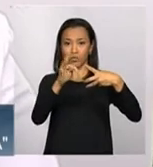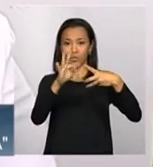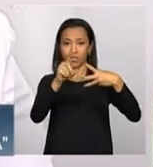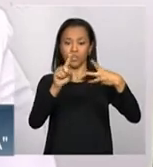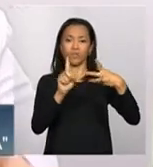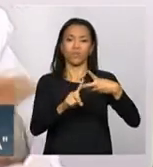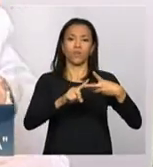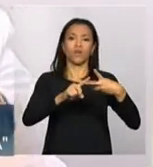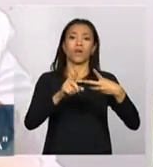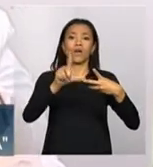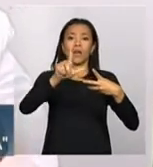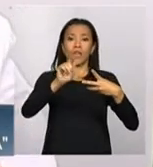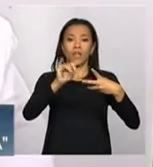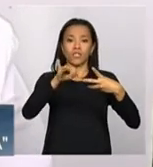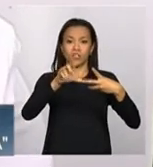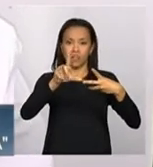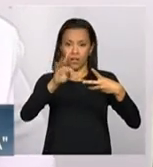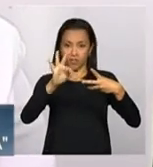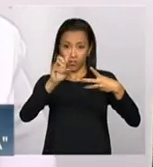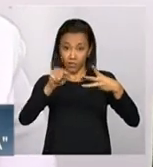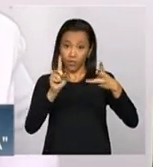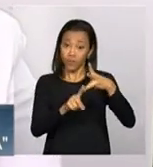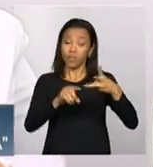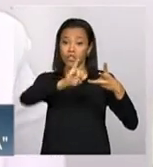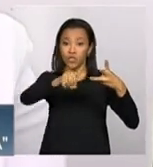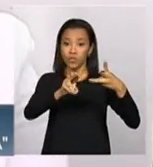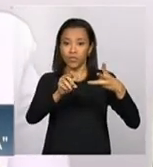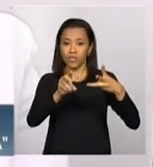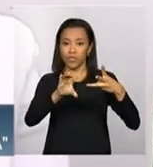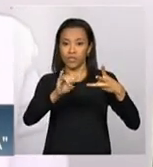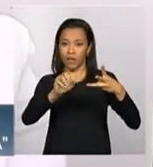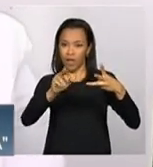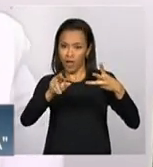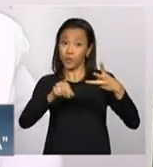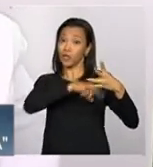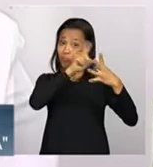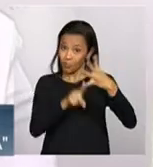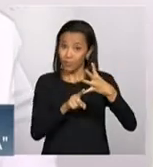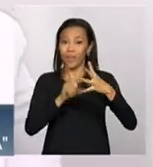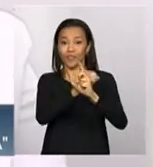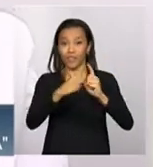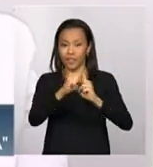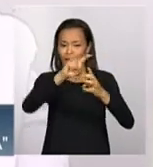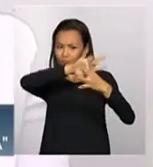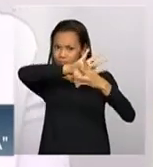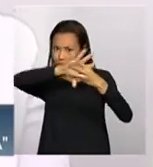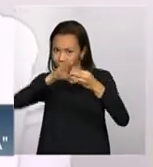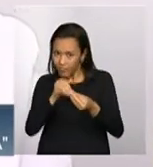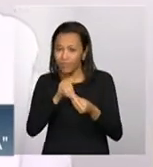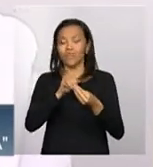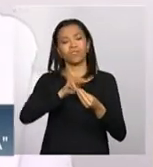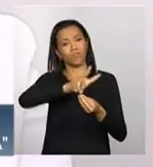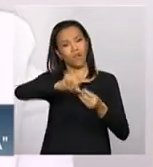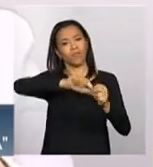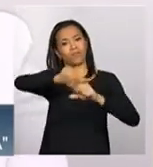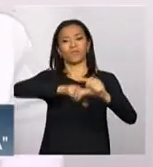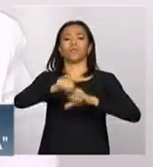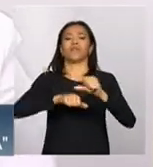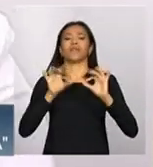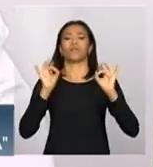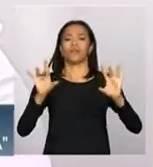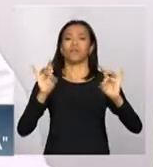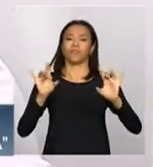legislativo, judiciário, e o quarto, a sociedade civil, nós conseguiremos, sem dúvida nenhuma, uma mudança de qualidade